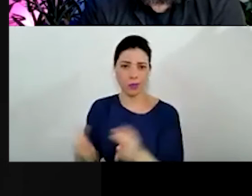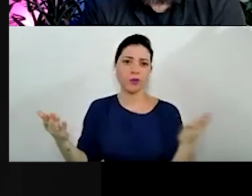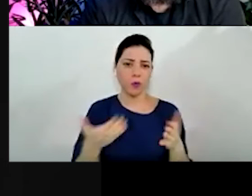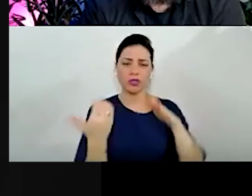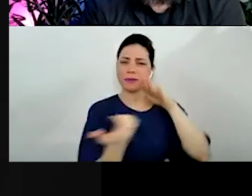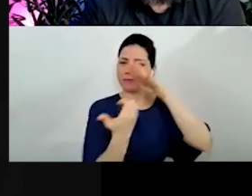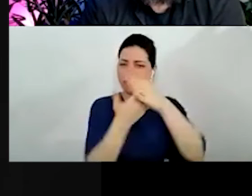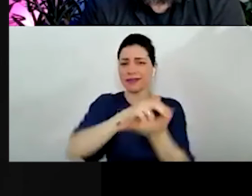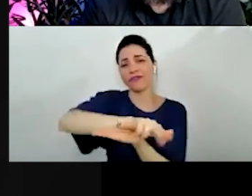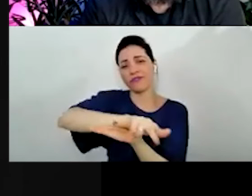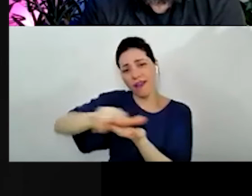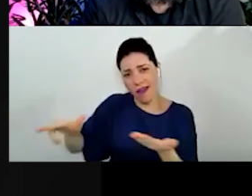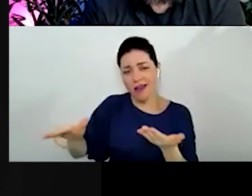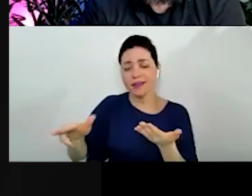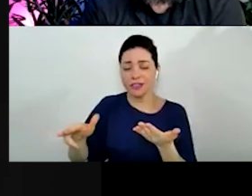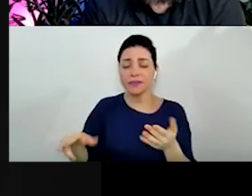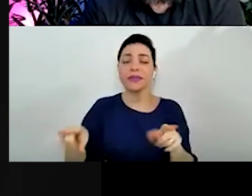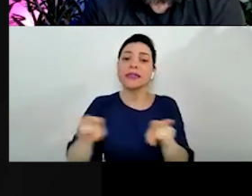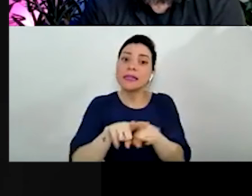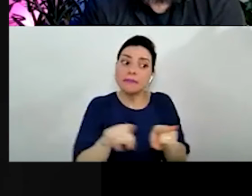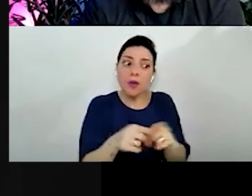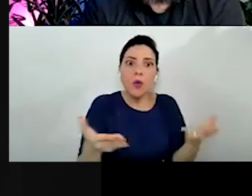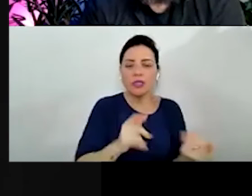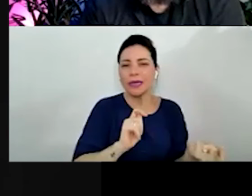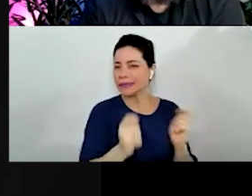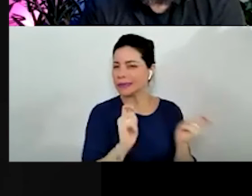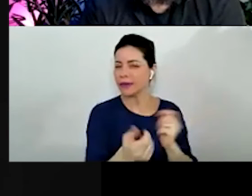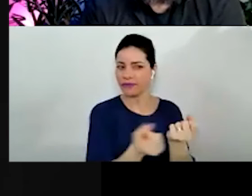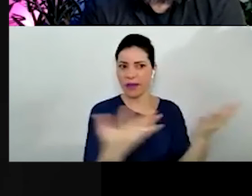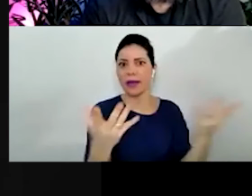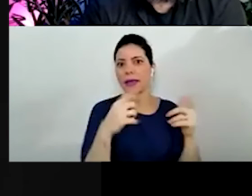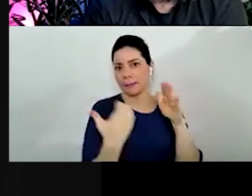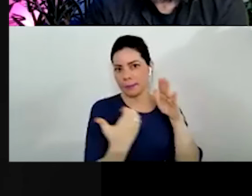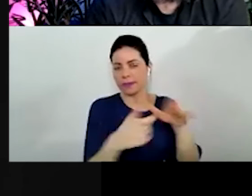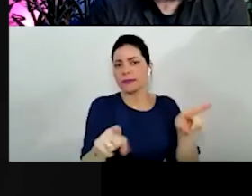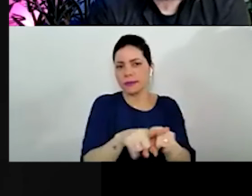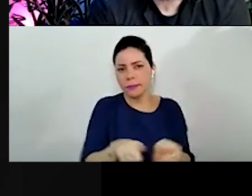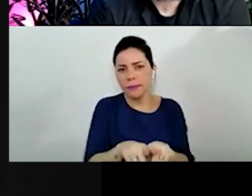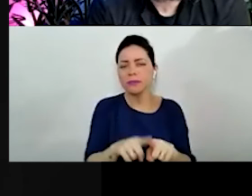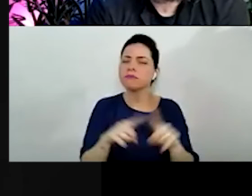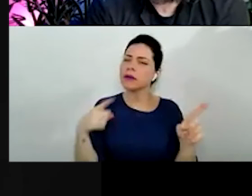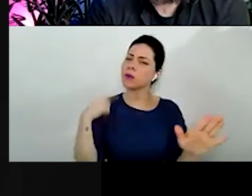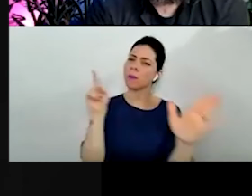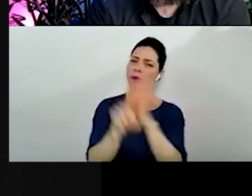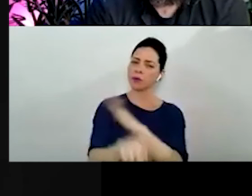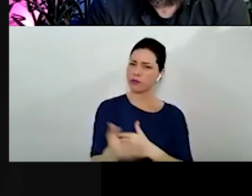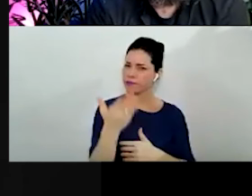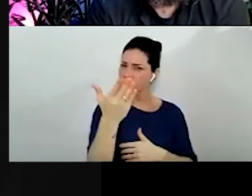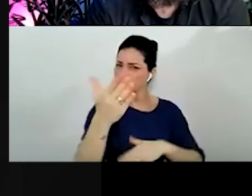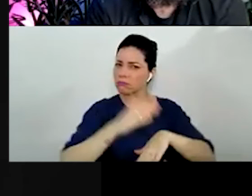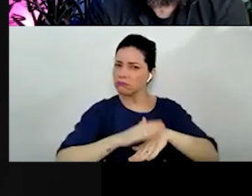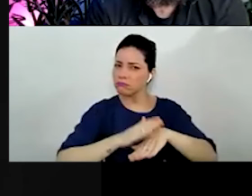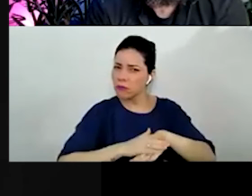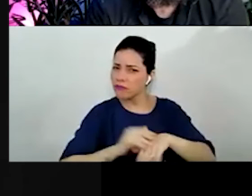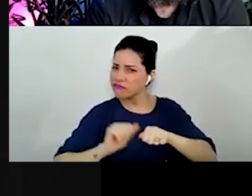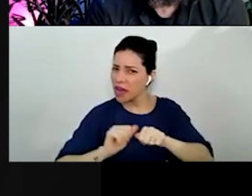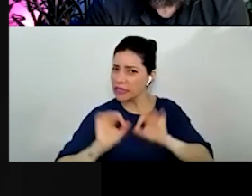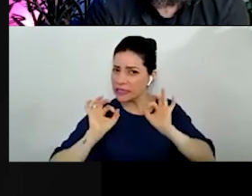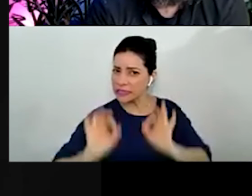uma outra parte dessas empresas também é a pergunta é você está fazendo isso certo né Você tá se preocupando